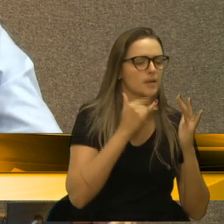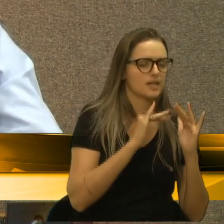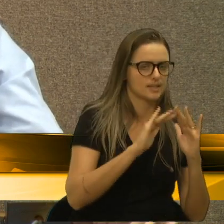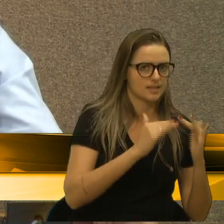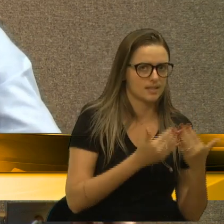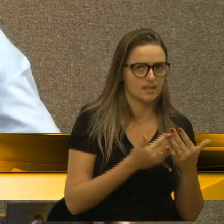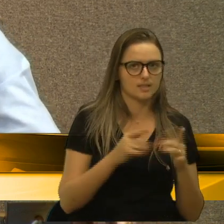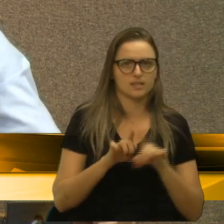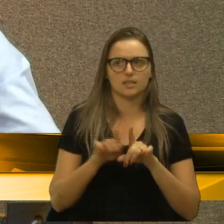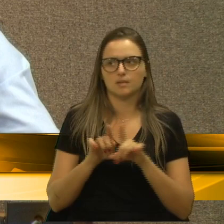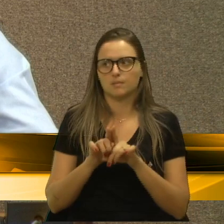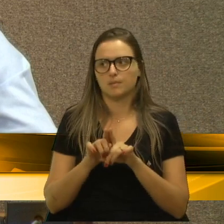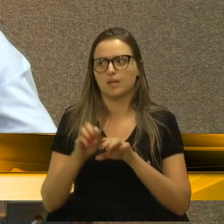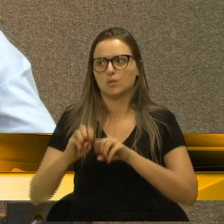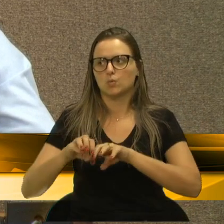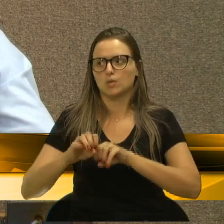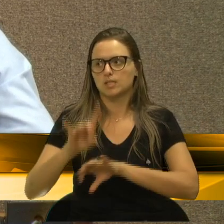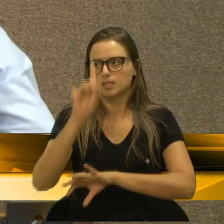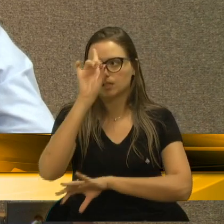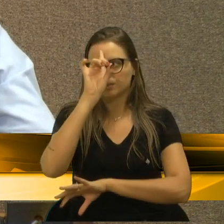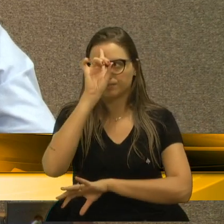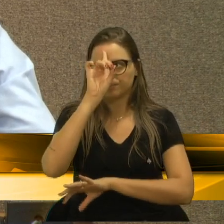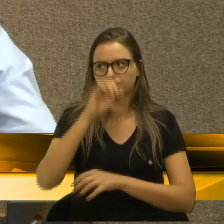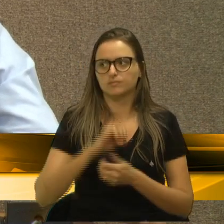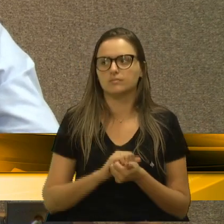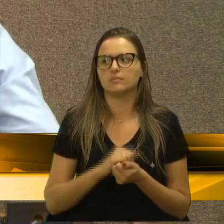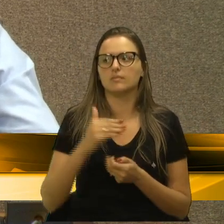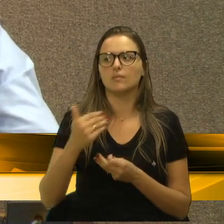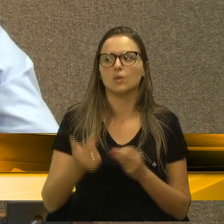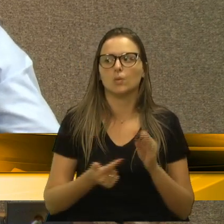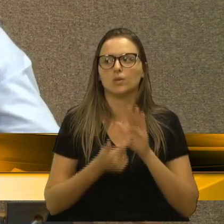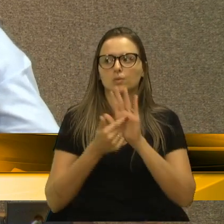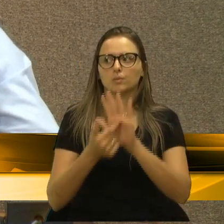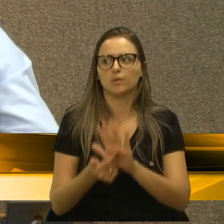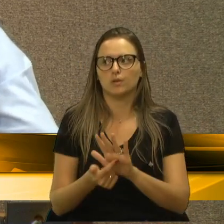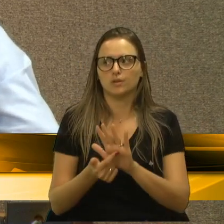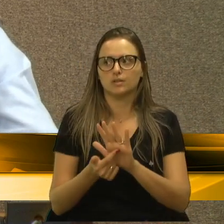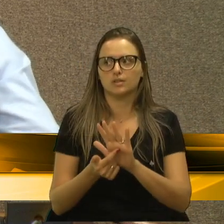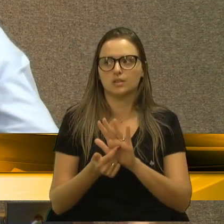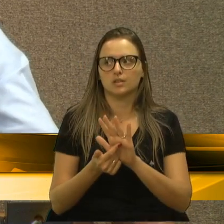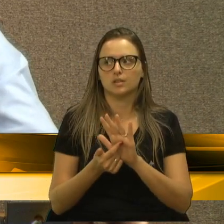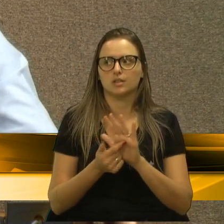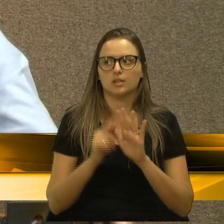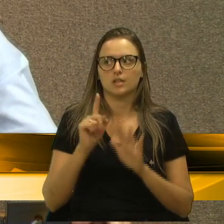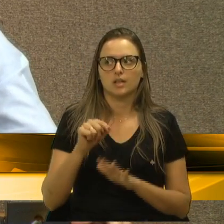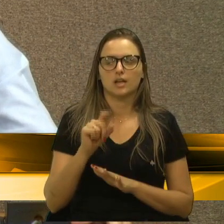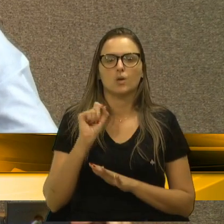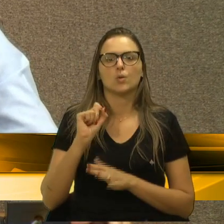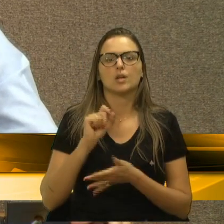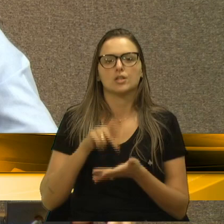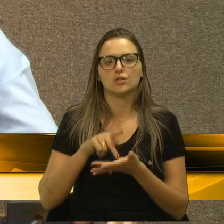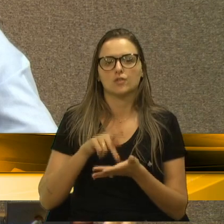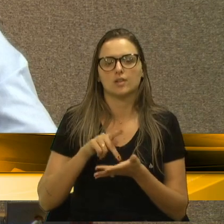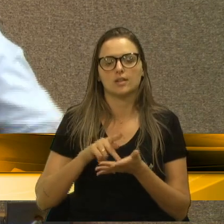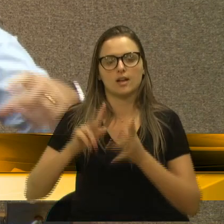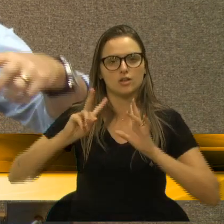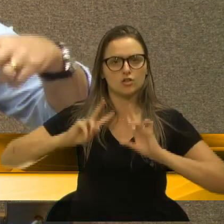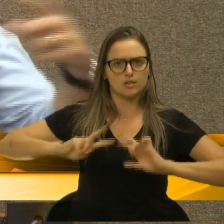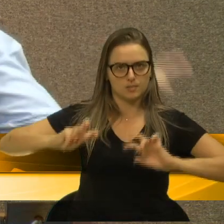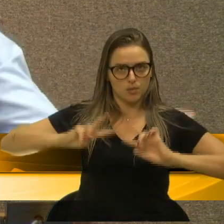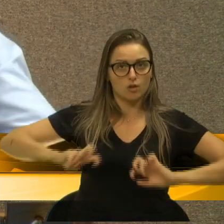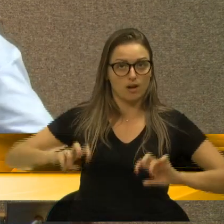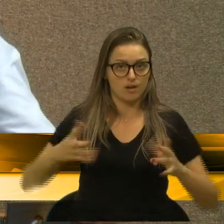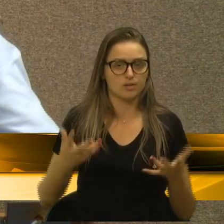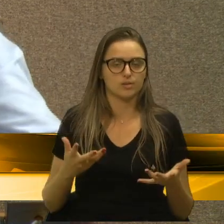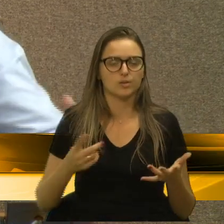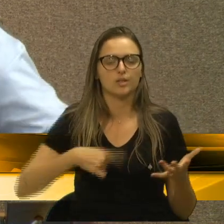também fundamental. Mas quando a senhora traz isso, traz para que isso seja realmente explorado e a gente